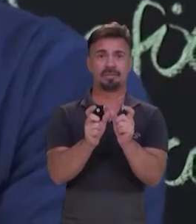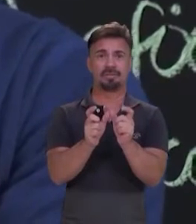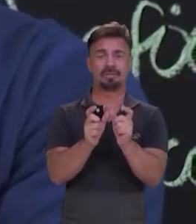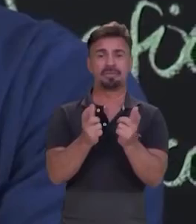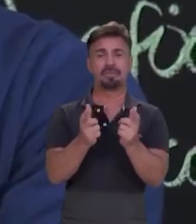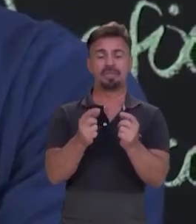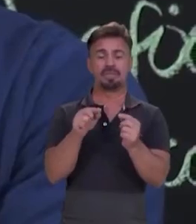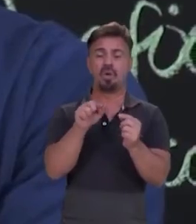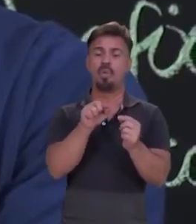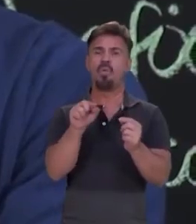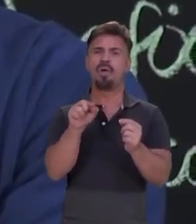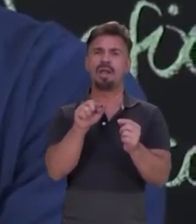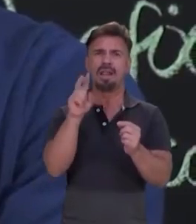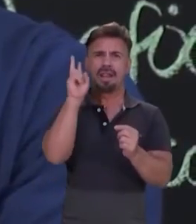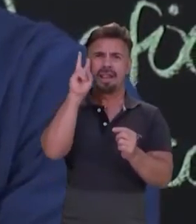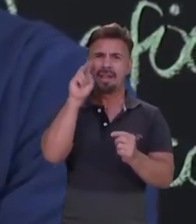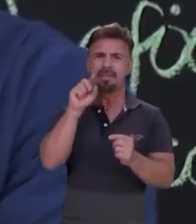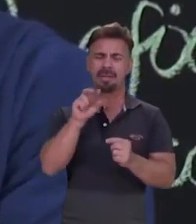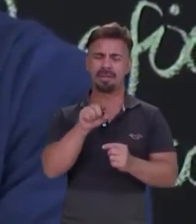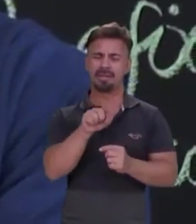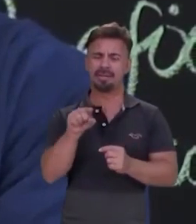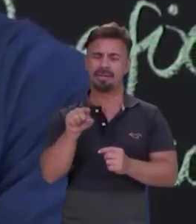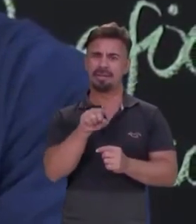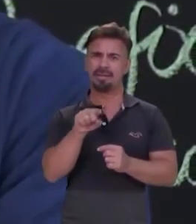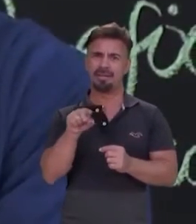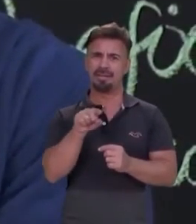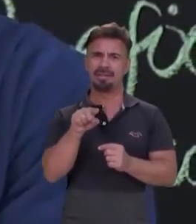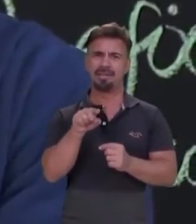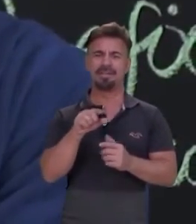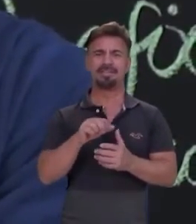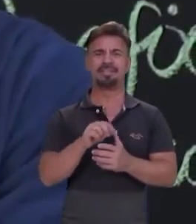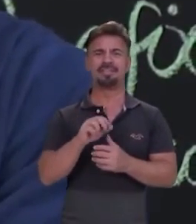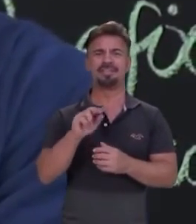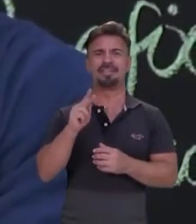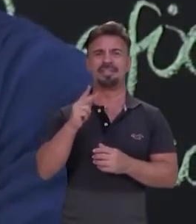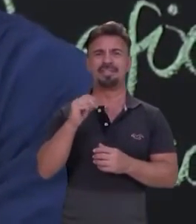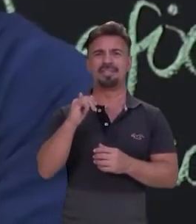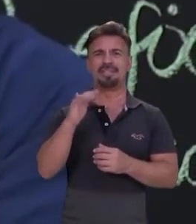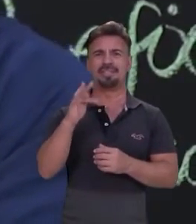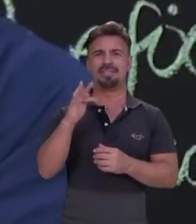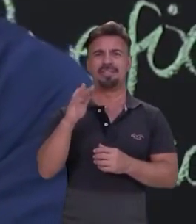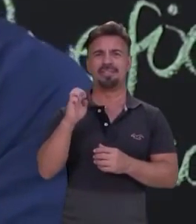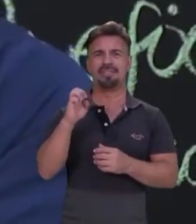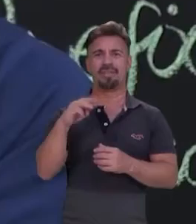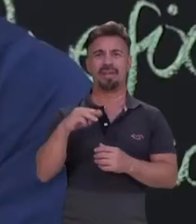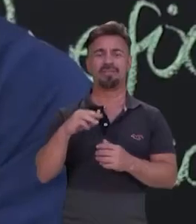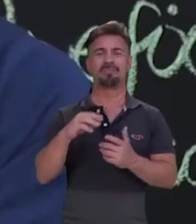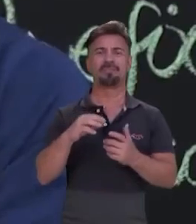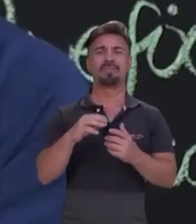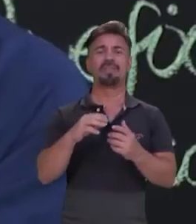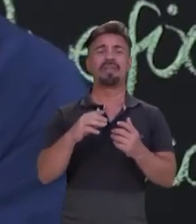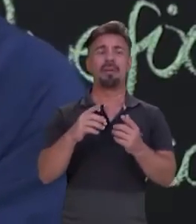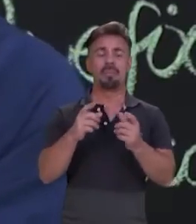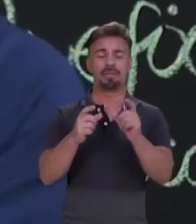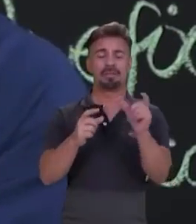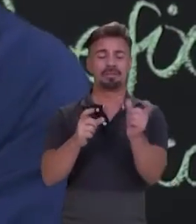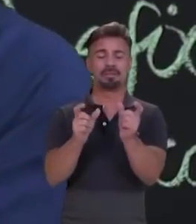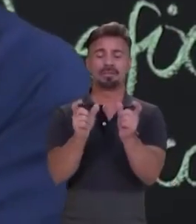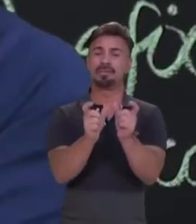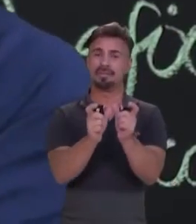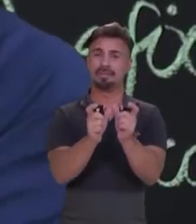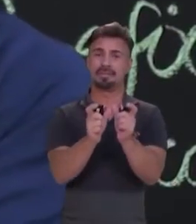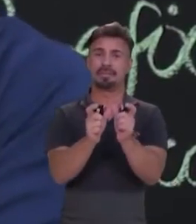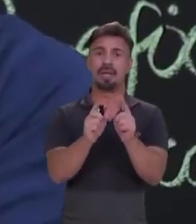hífen, por meio de uma acréscimo, aquele famoso tracinho que a gente vai chamar de hífen, claro, né, que a gente vai aprender o uso correto dele. Esse tracinho pode unir essas duas